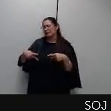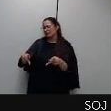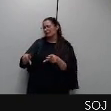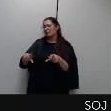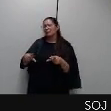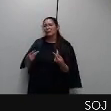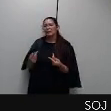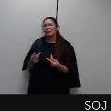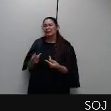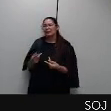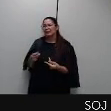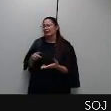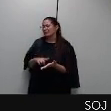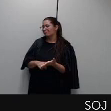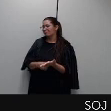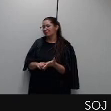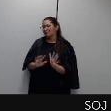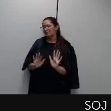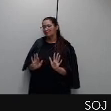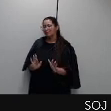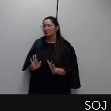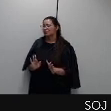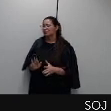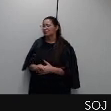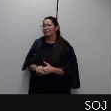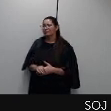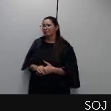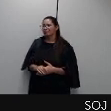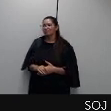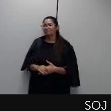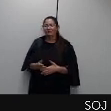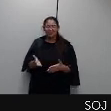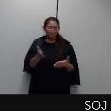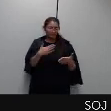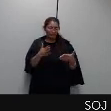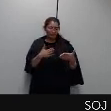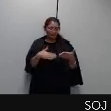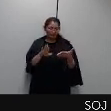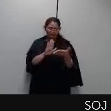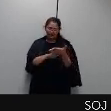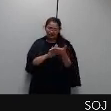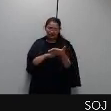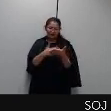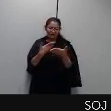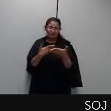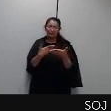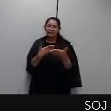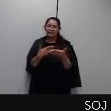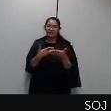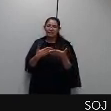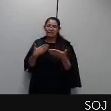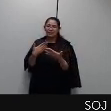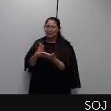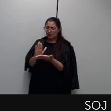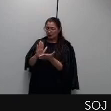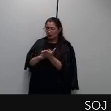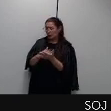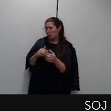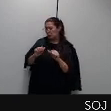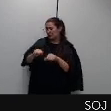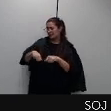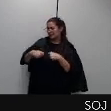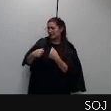e não havia pedido nem tabela nem condicionamento só culpa de emergência vergonha de pagamento x